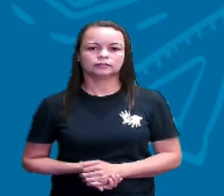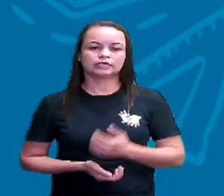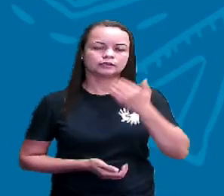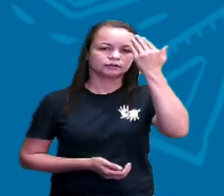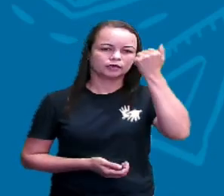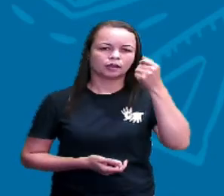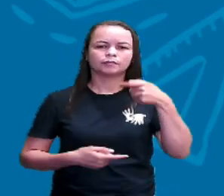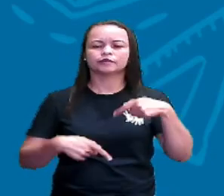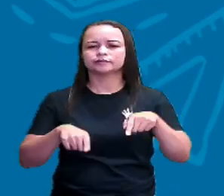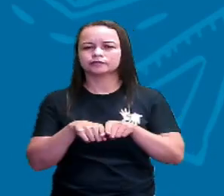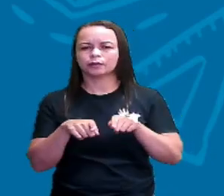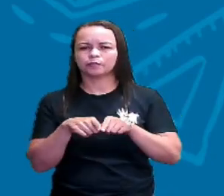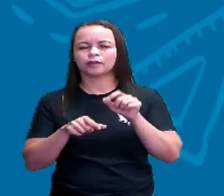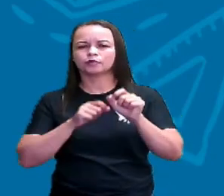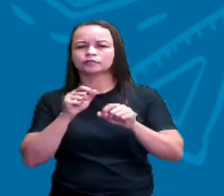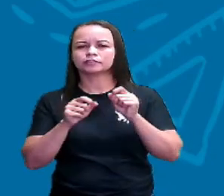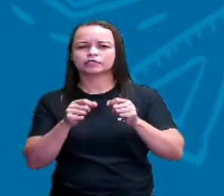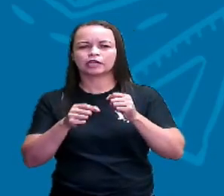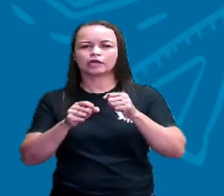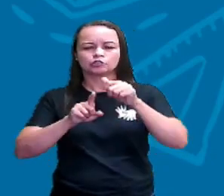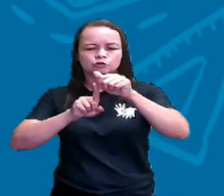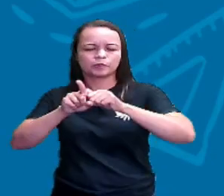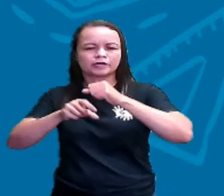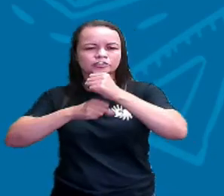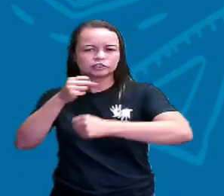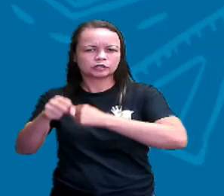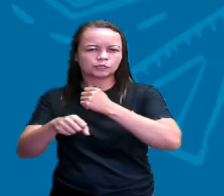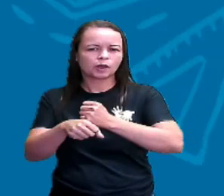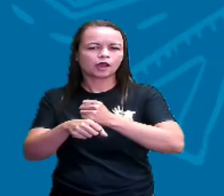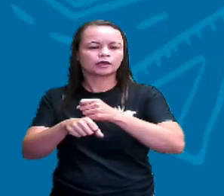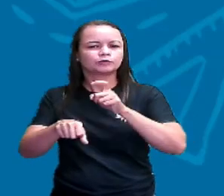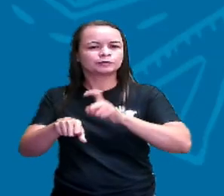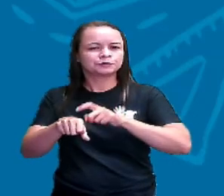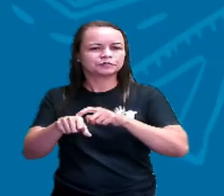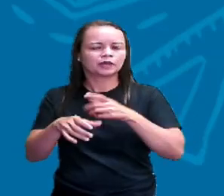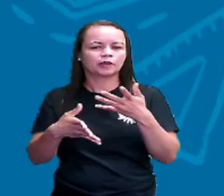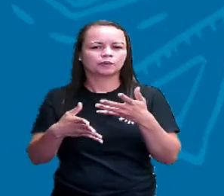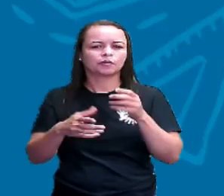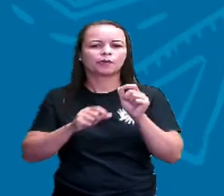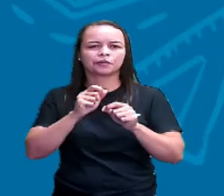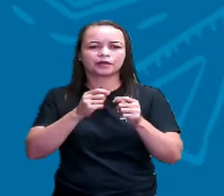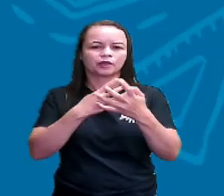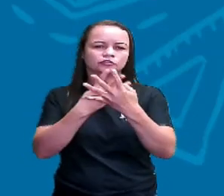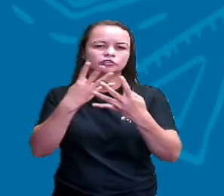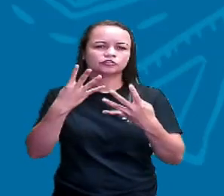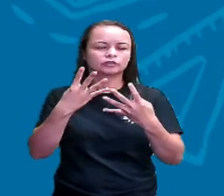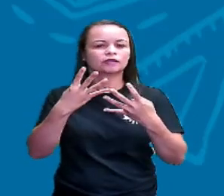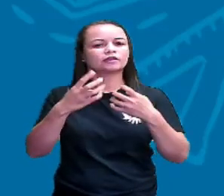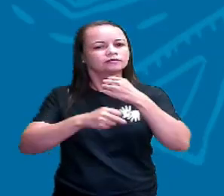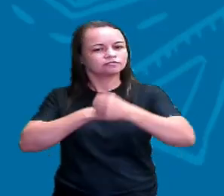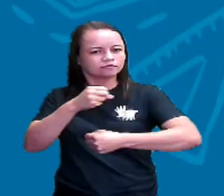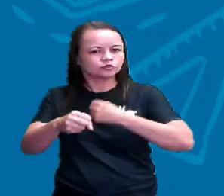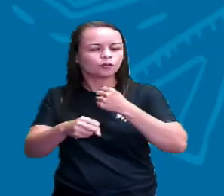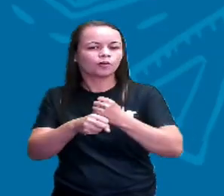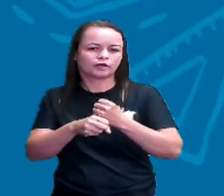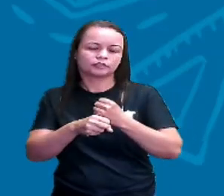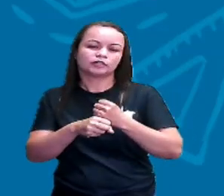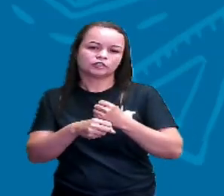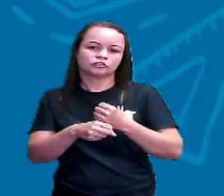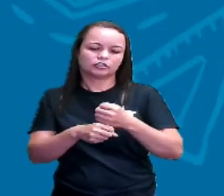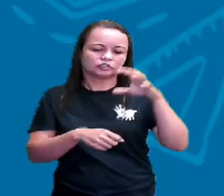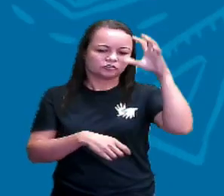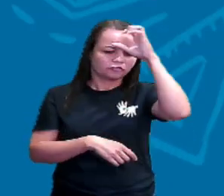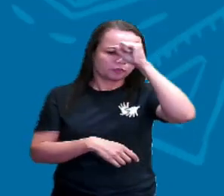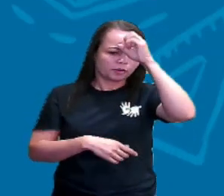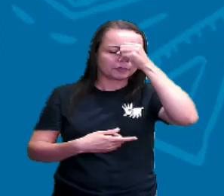que tem a ver com meses do ano e tempo? As estações do ano. Então a gente vai aprender também por tabela mais um pouco